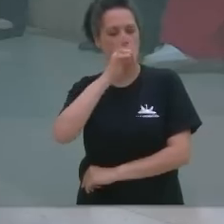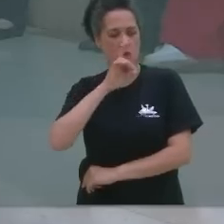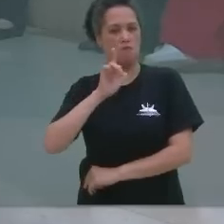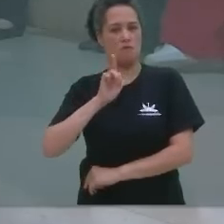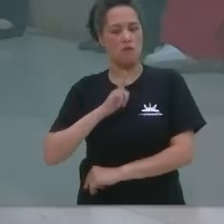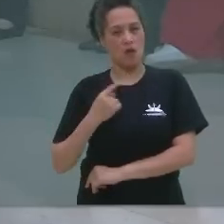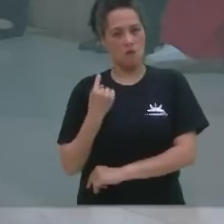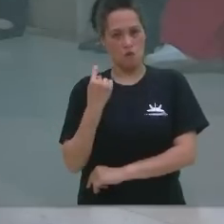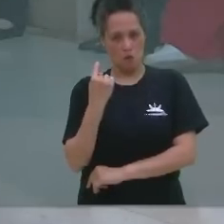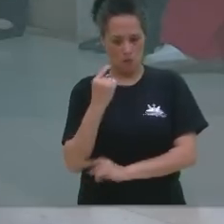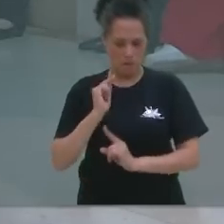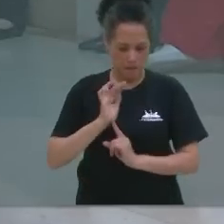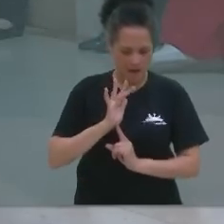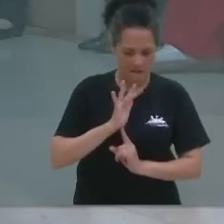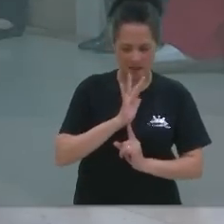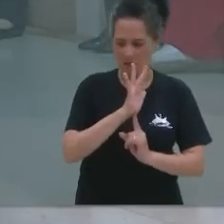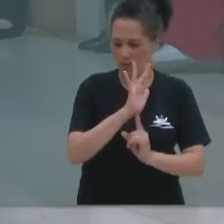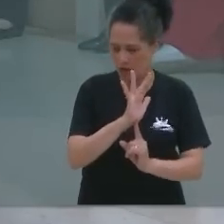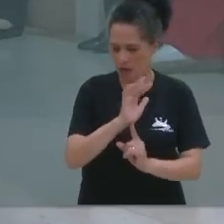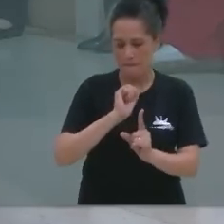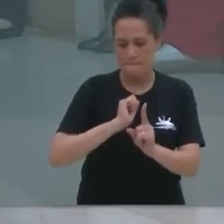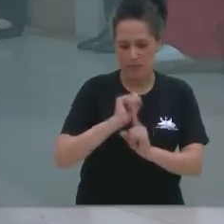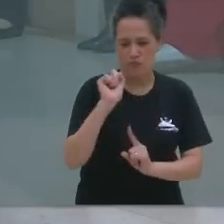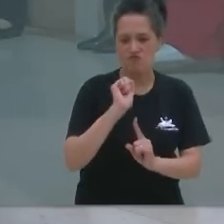lembrando um processo lento,